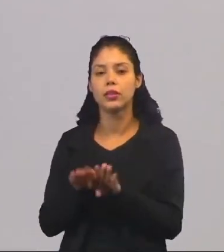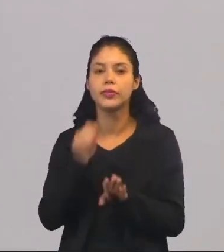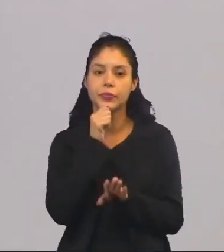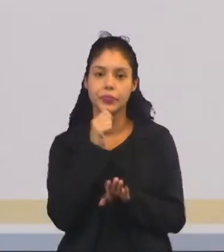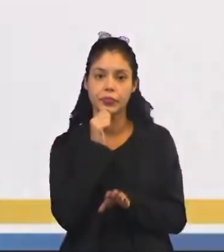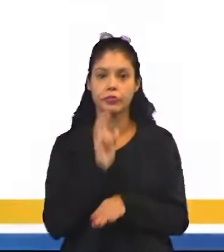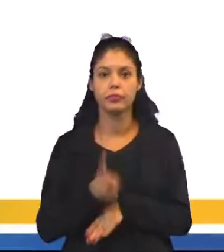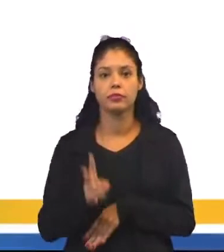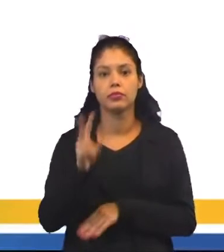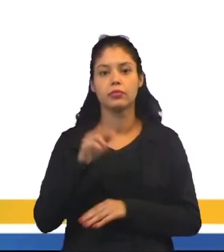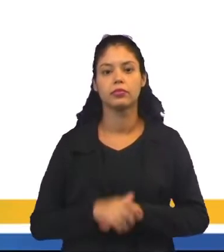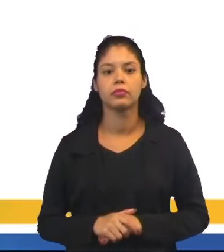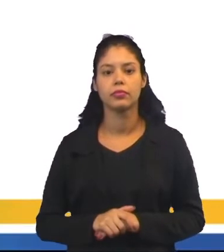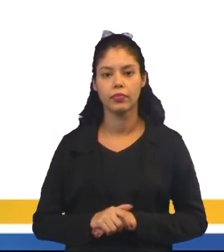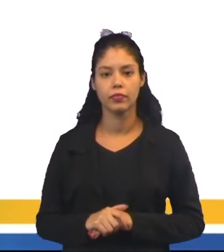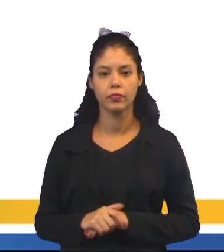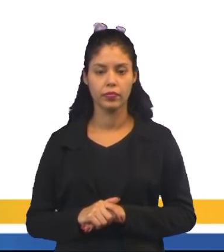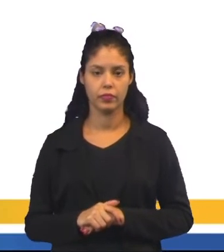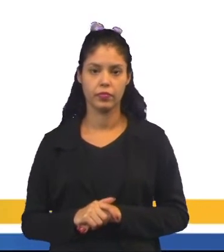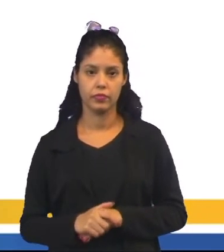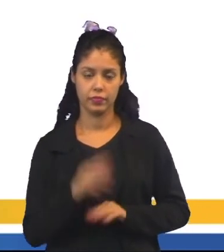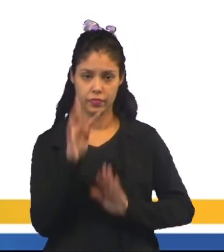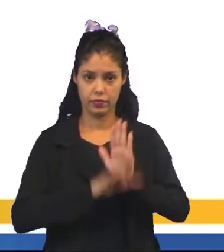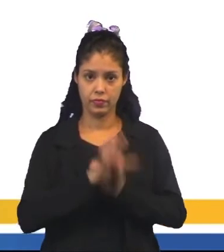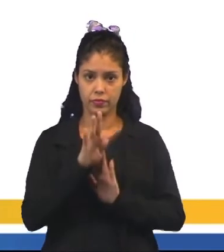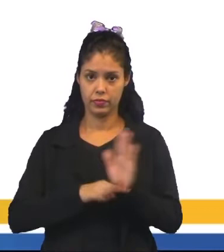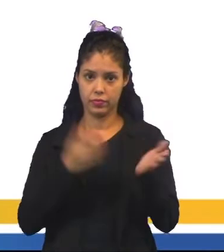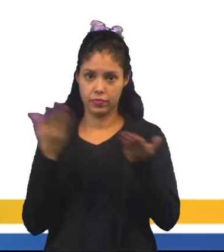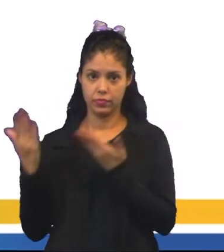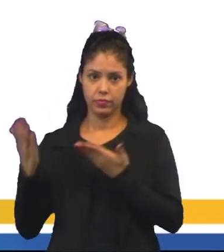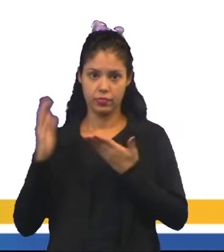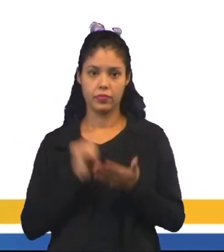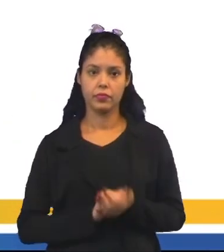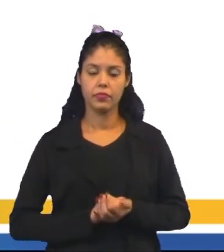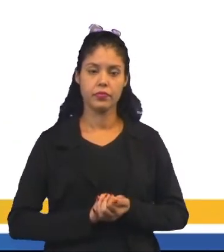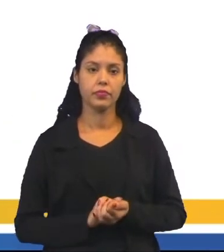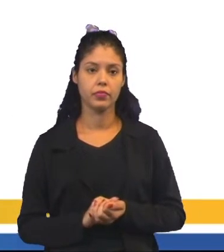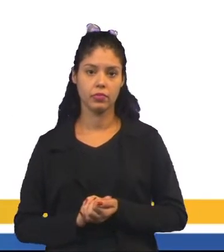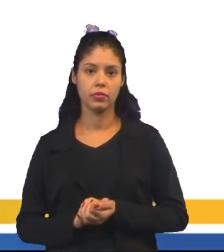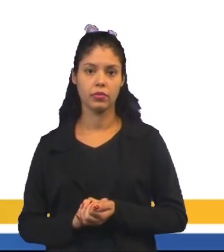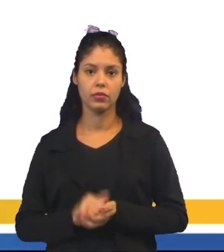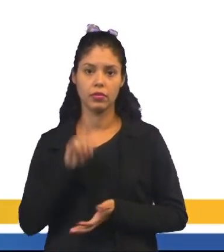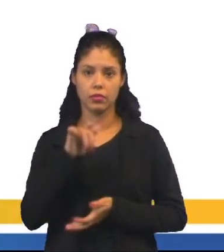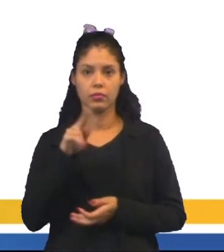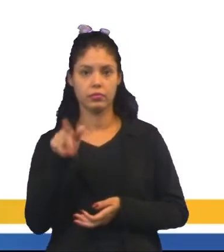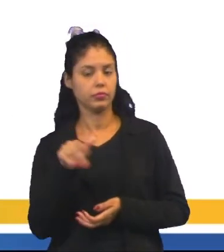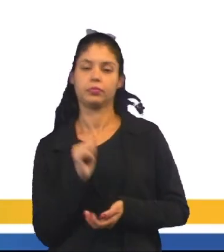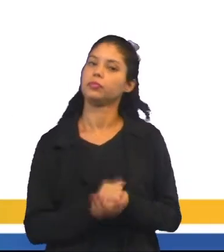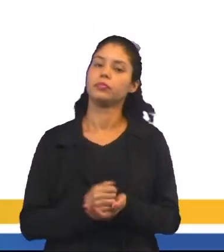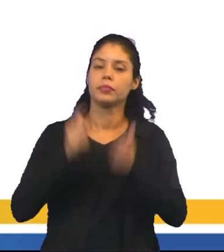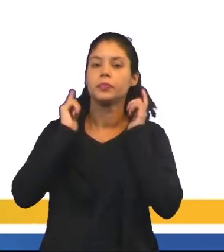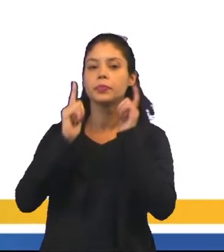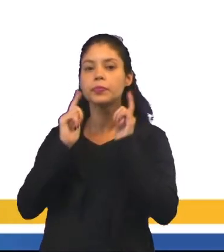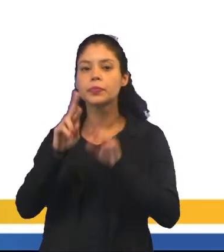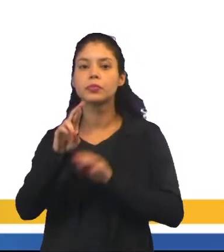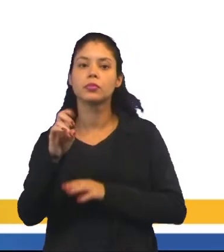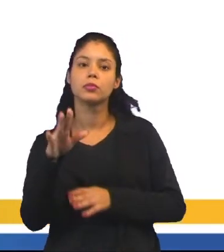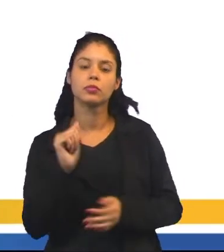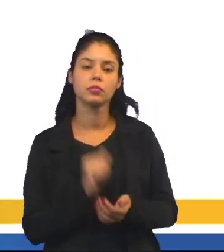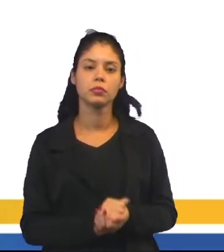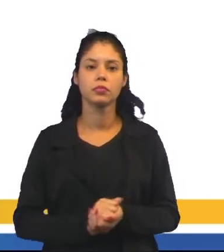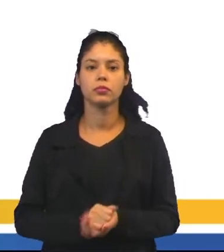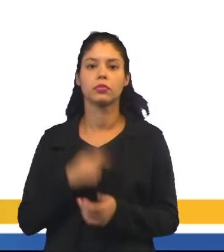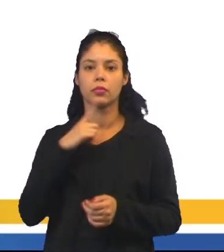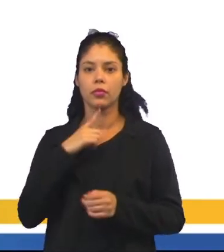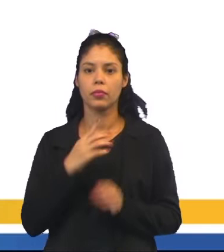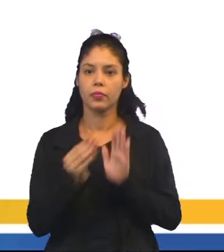E aí, seguindo aqui para o texto, compreendendo ele como uma prática de lazer, O lazer radical, como já foi mencionado, os esportes de aventuras